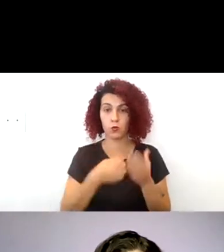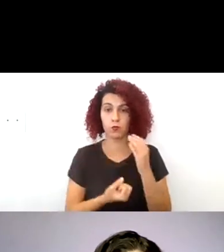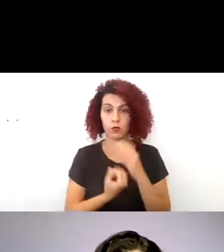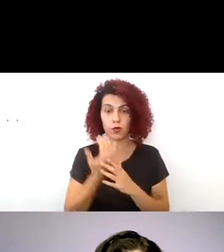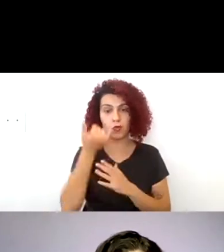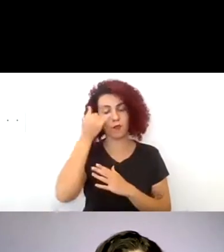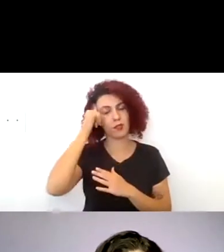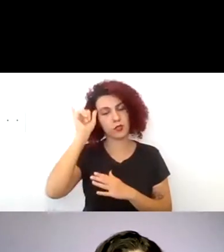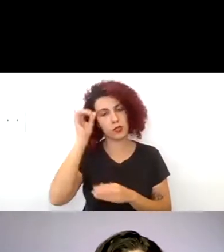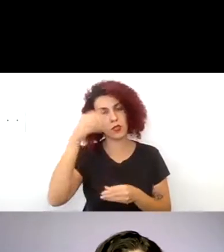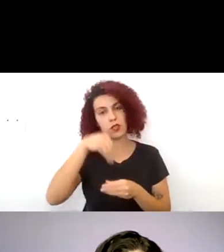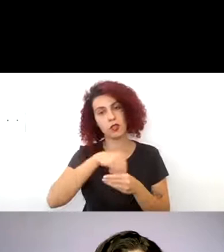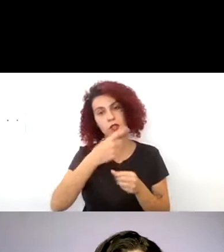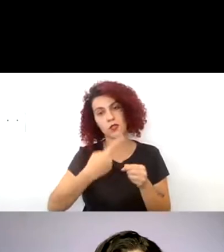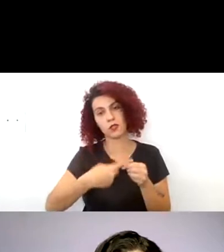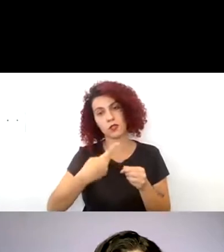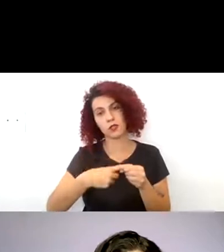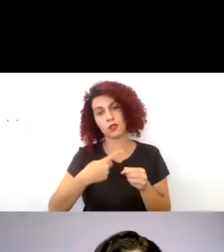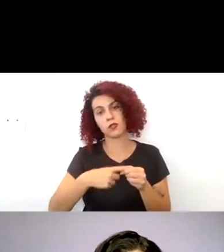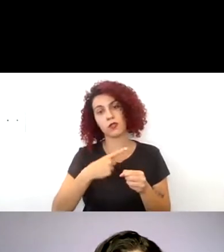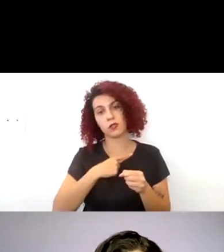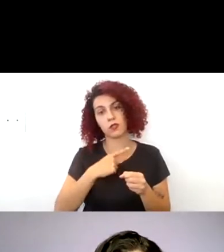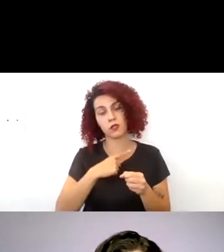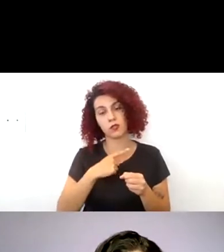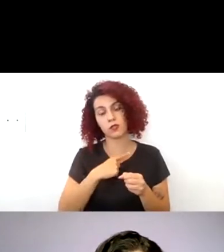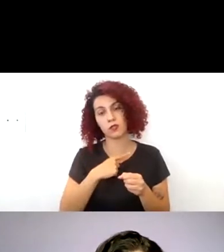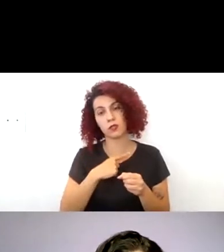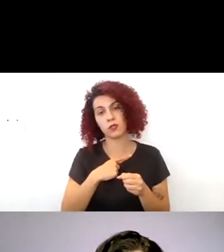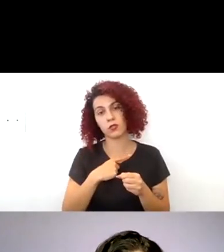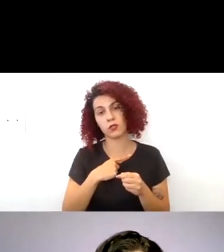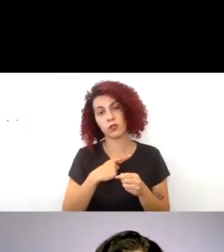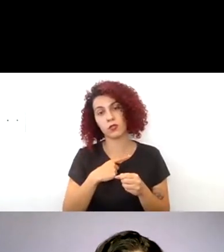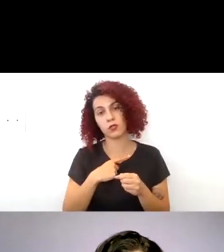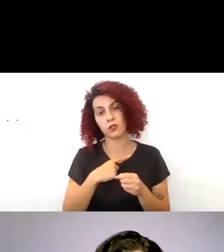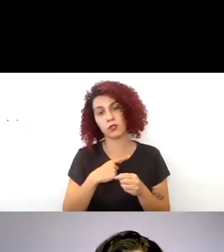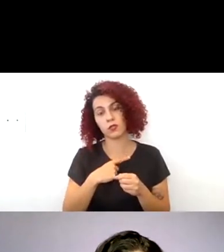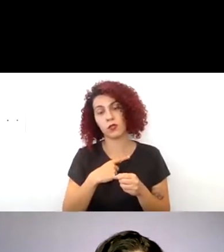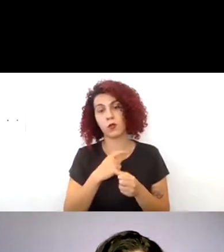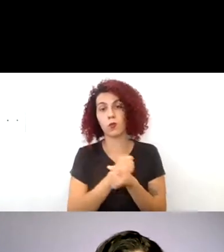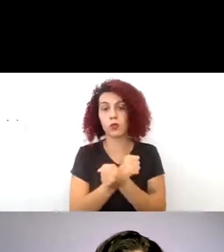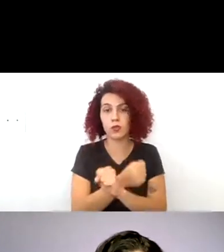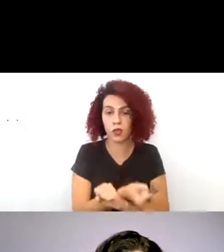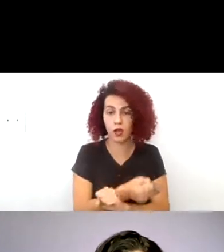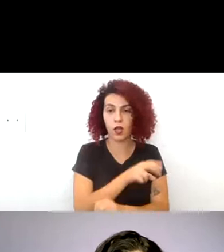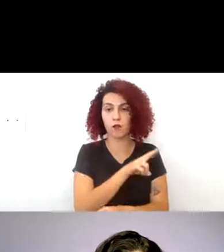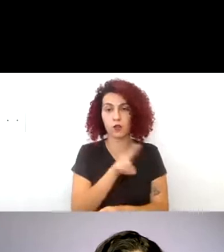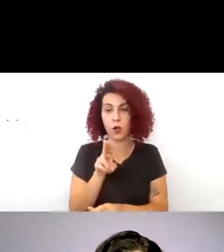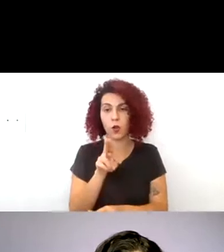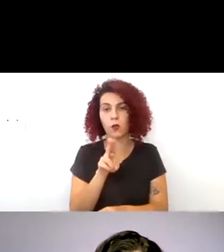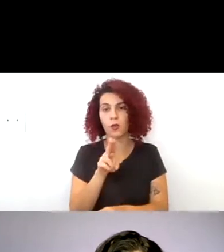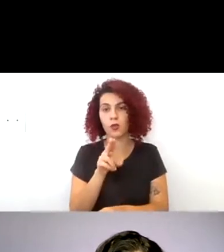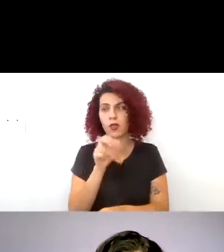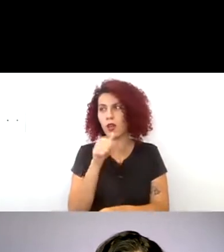Fazenda na cidade e tinha lá dizendo que foi mandado para a cidade o escravo fulano de tal acho que é